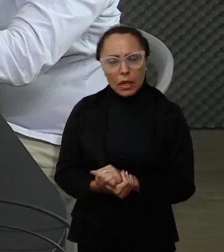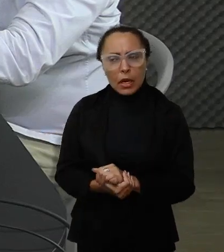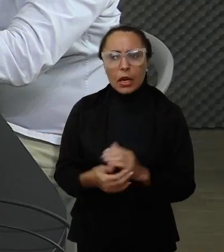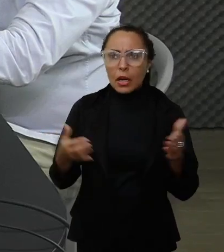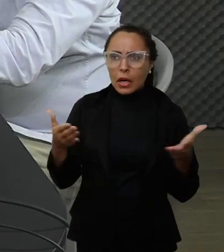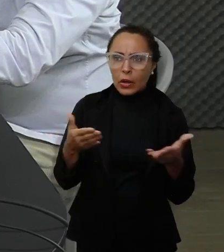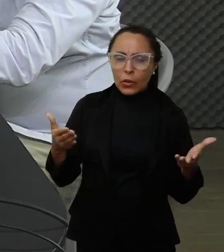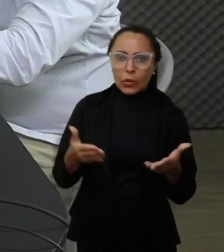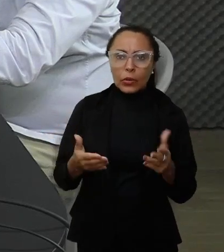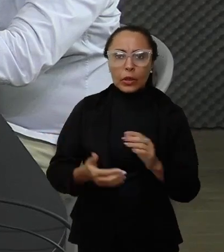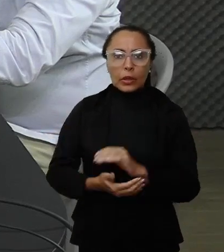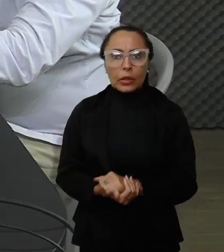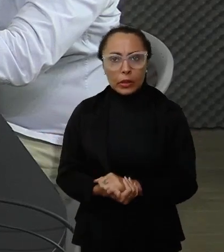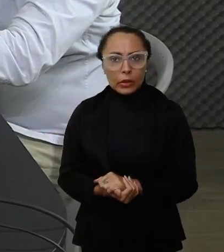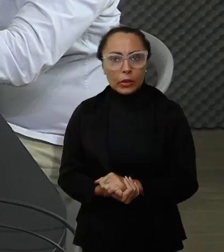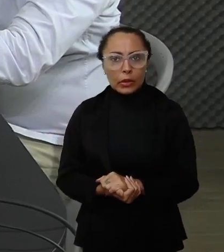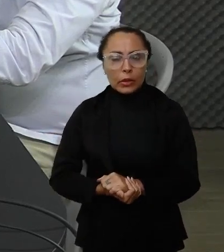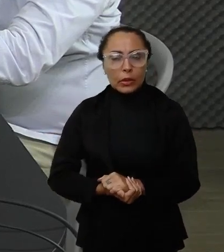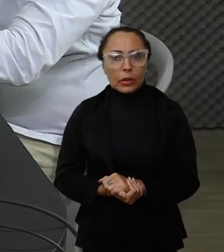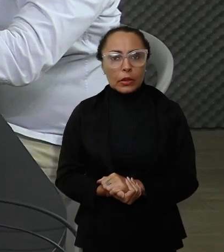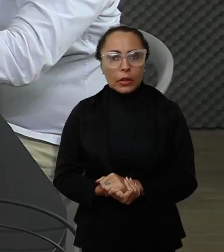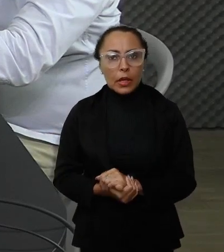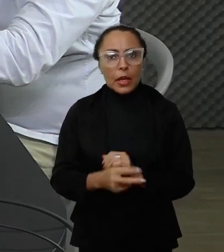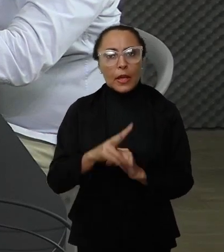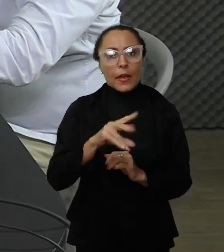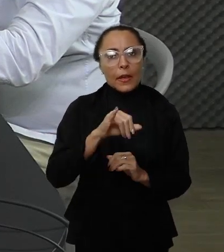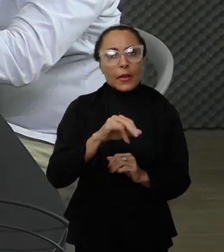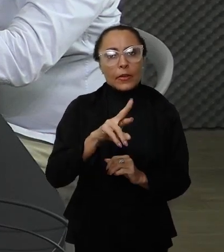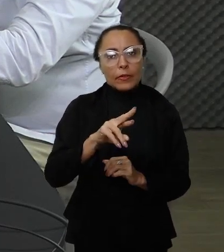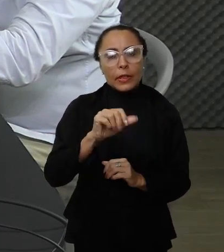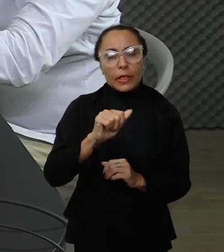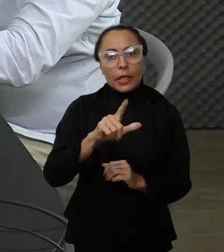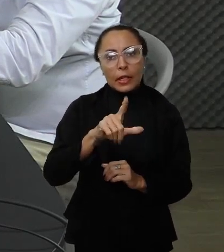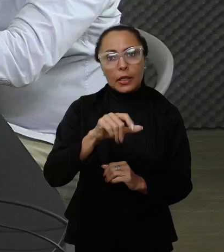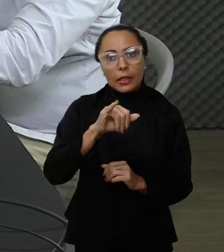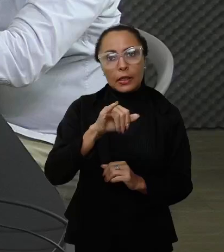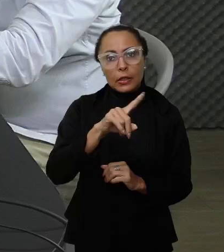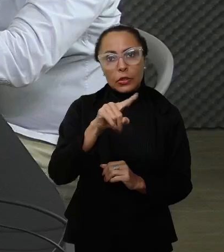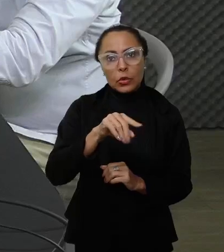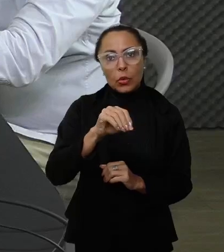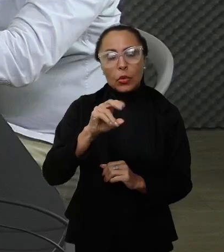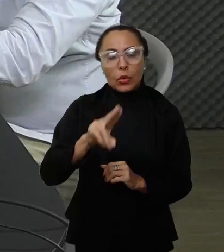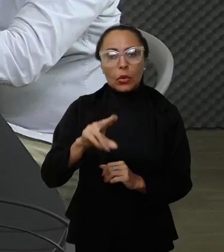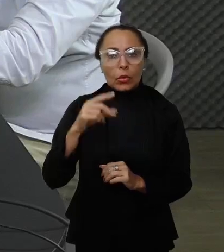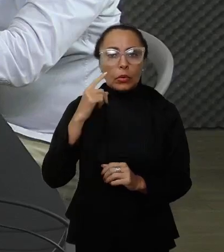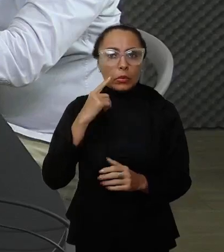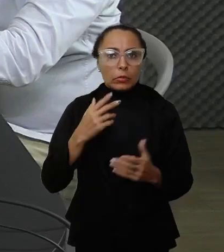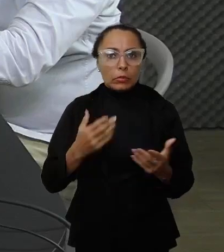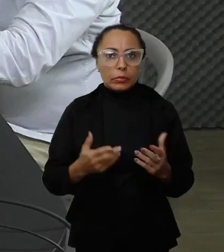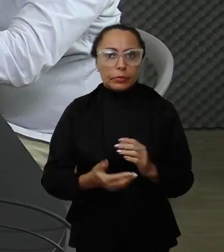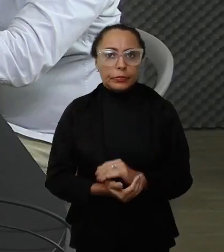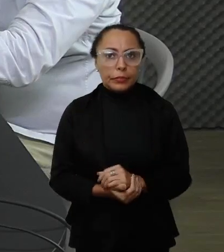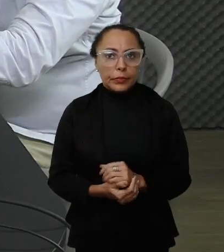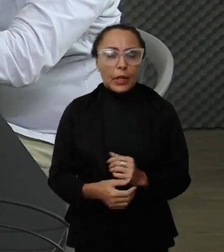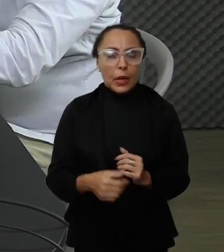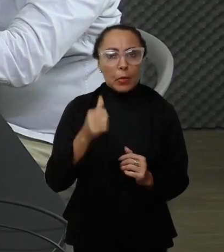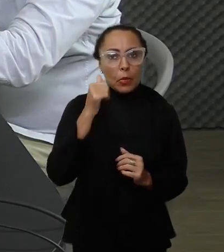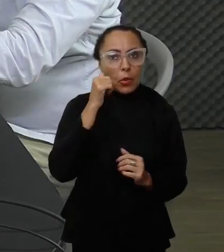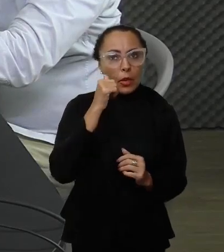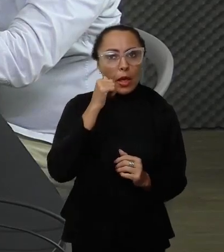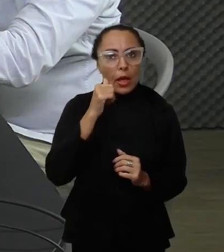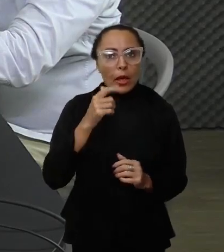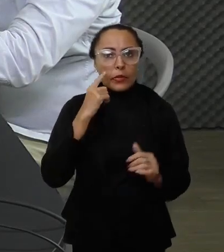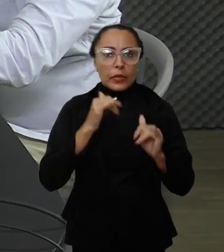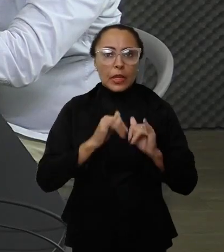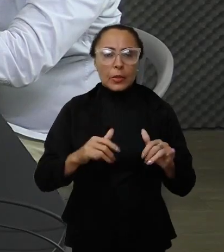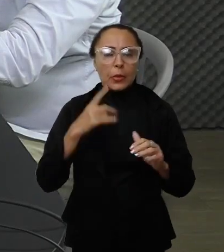agora é dizer que alguma coisa viralizou. Não é mais a informação, é porque algo viralizou. A mulher viraliza porque brinca